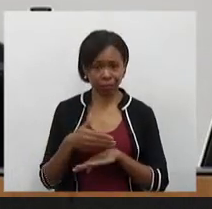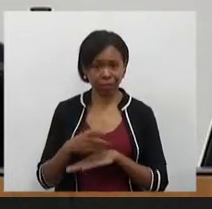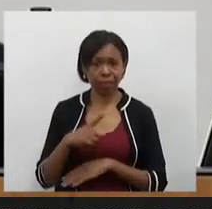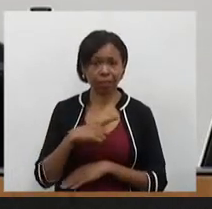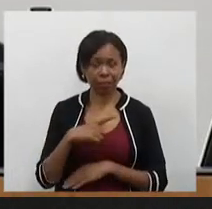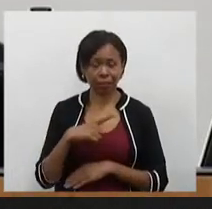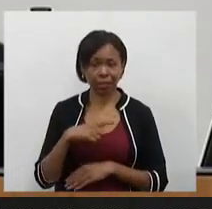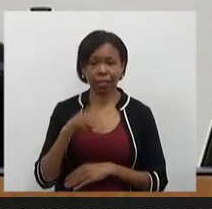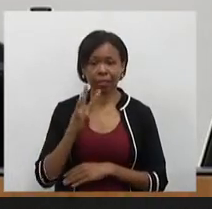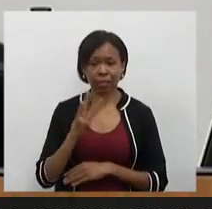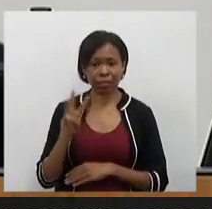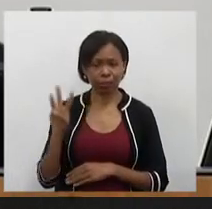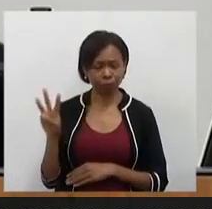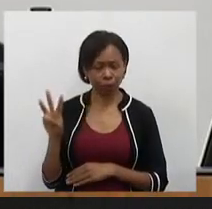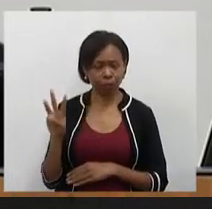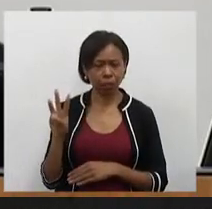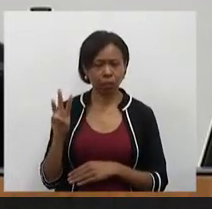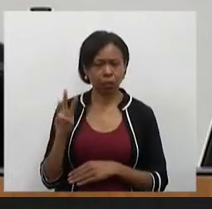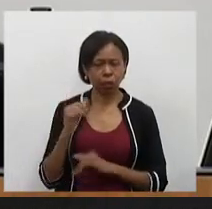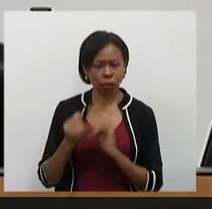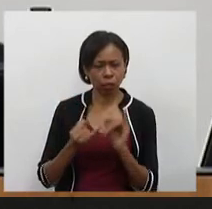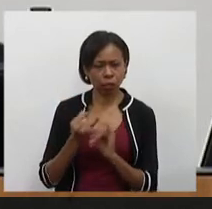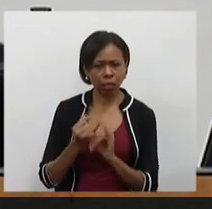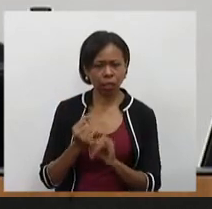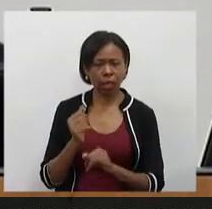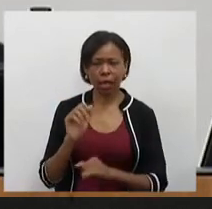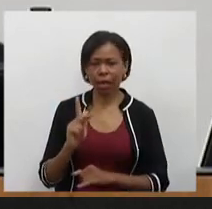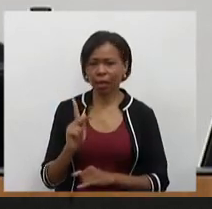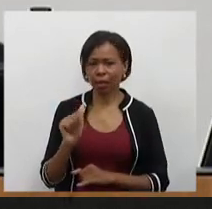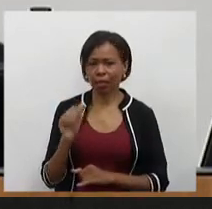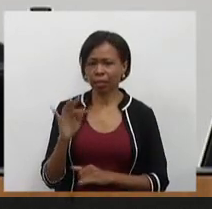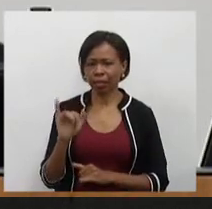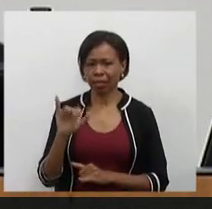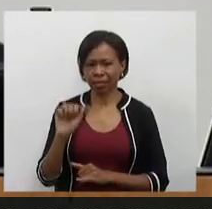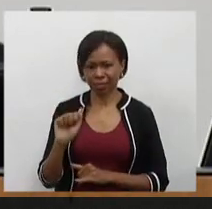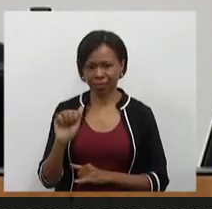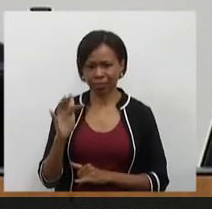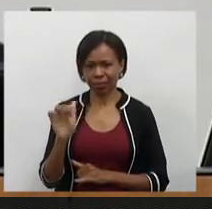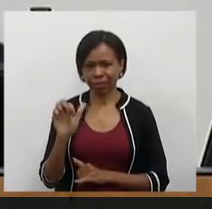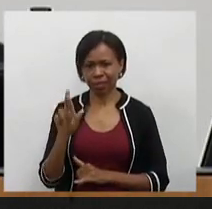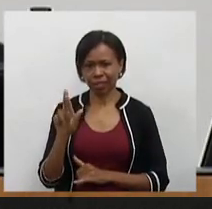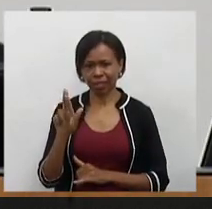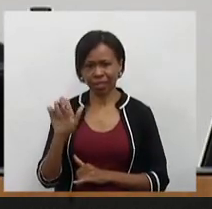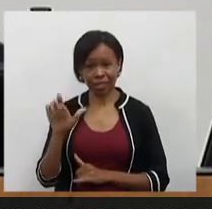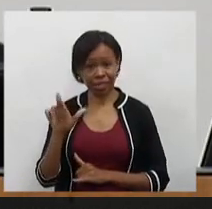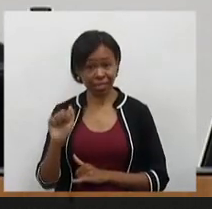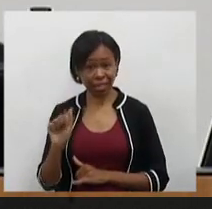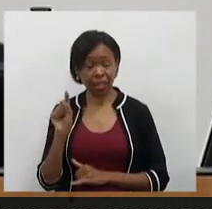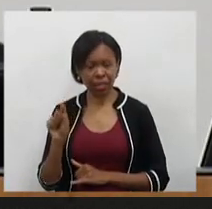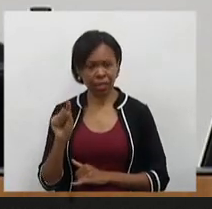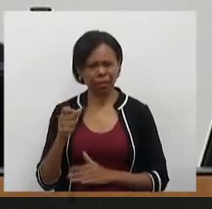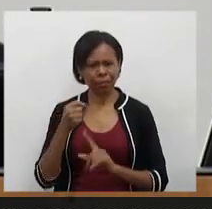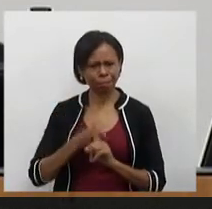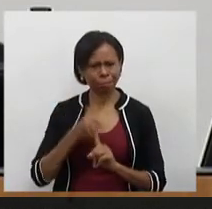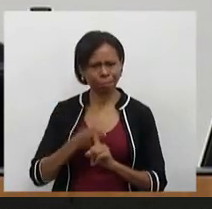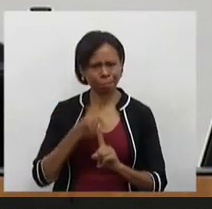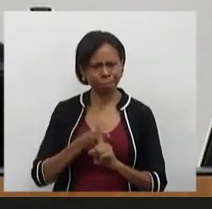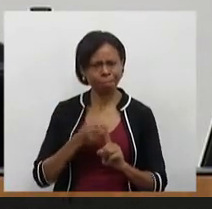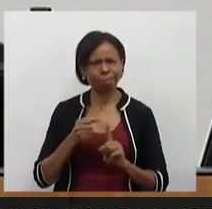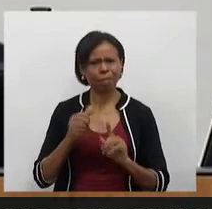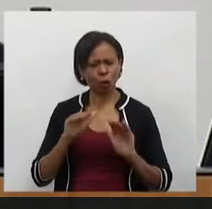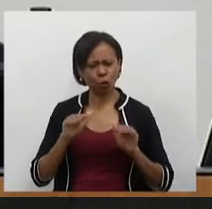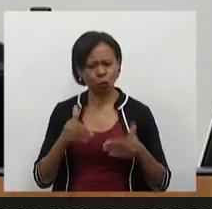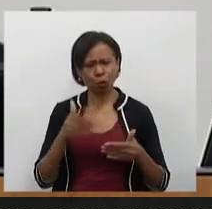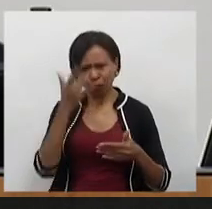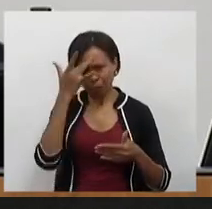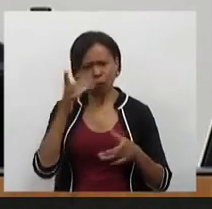no portal da Assembleia. A amiga Kátia Ferraz Ferreira, né, uma grande lutadora e defensora da causa da pessoa com